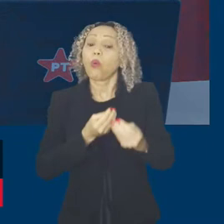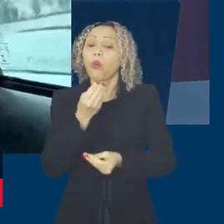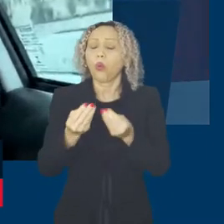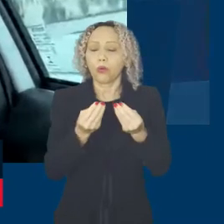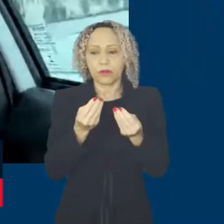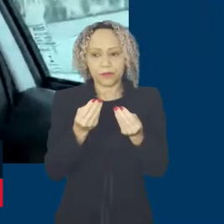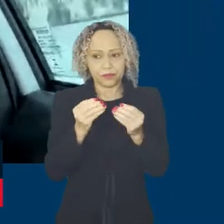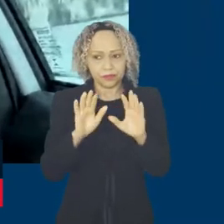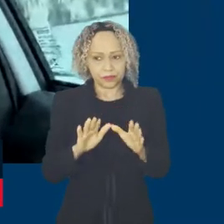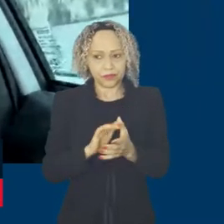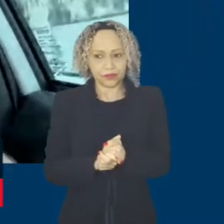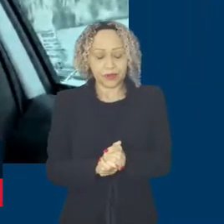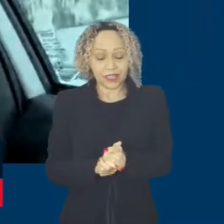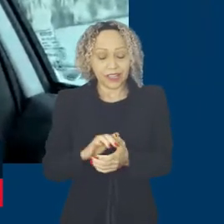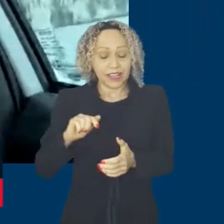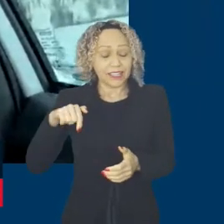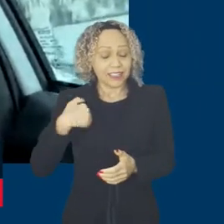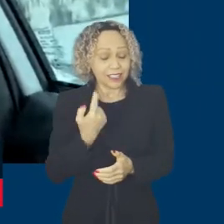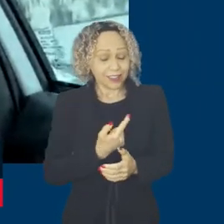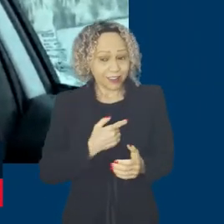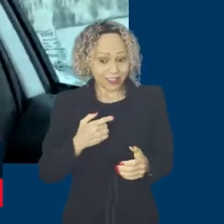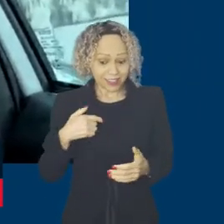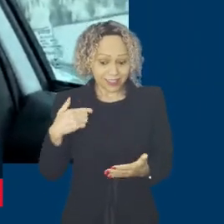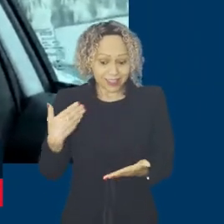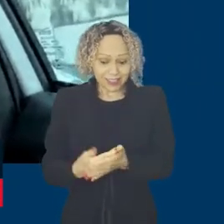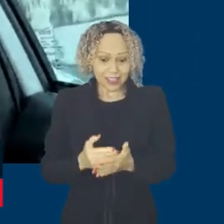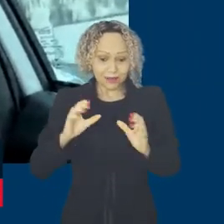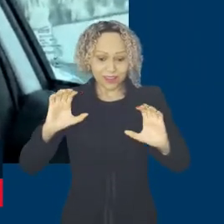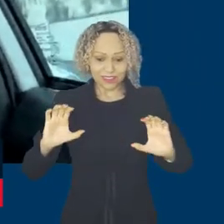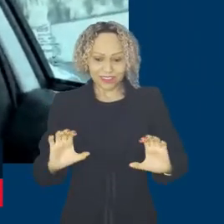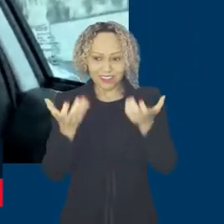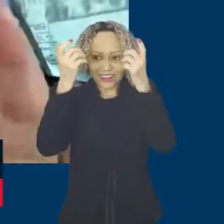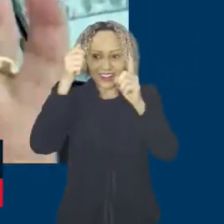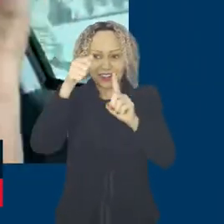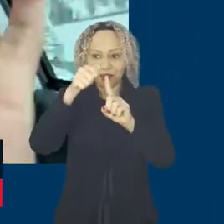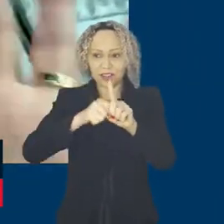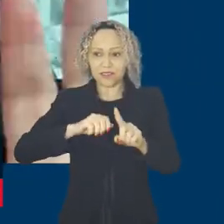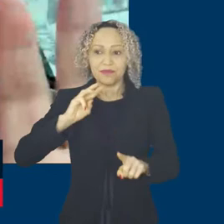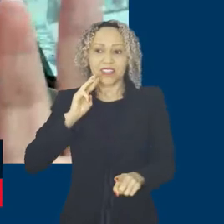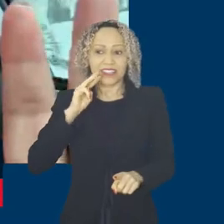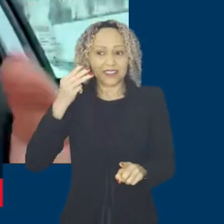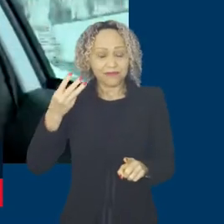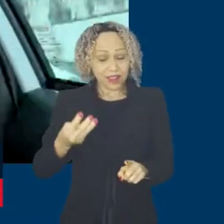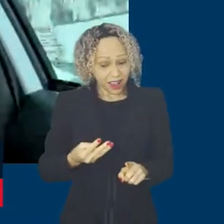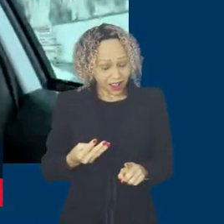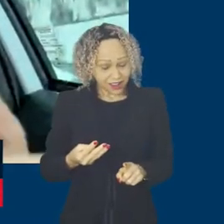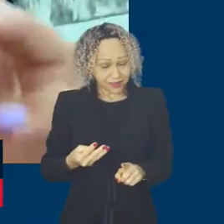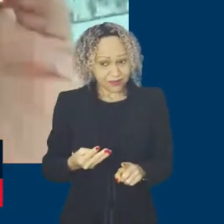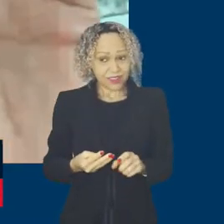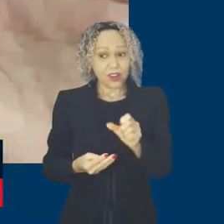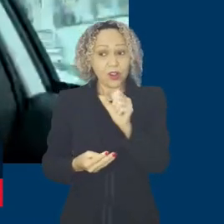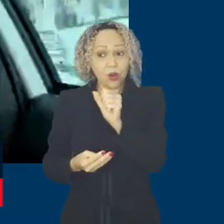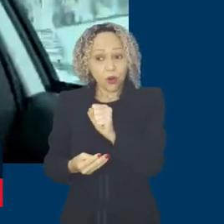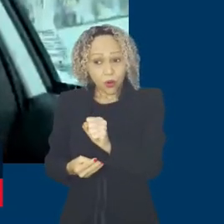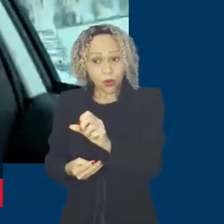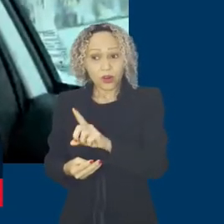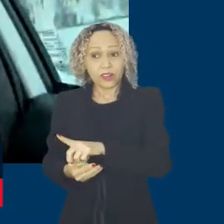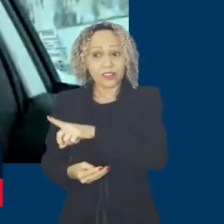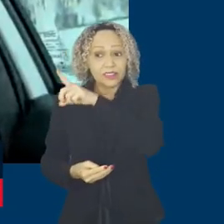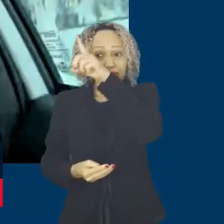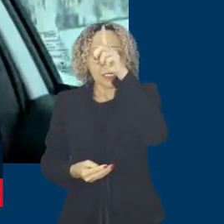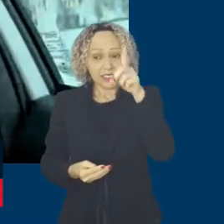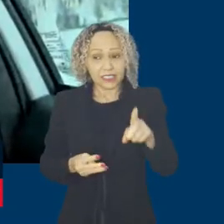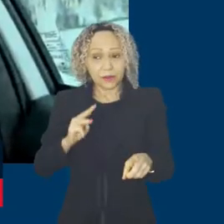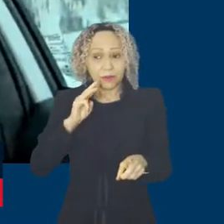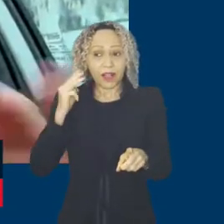Nós ainda estamos comemorando o mês de março, né? Esse mês que falam, ó, o 8 de março é o Dia Internacional